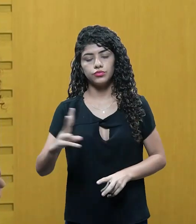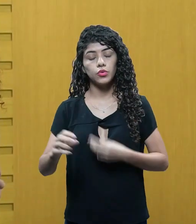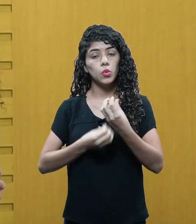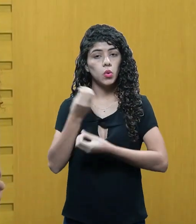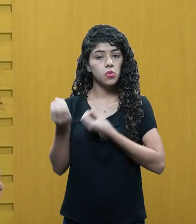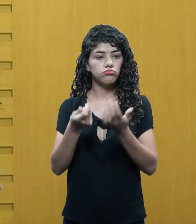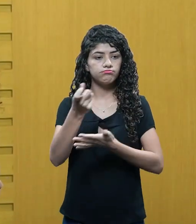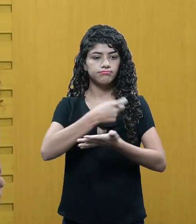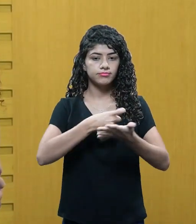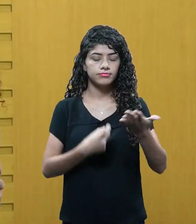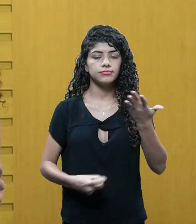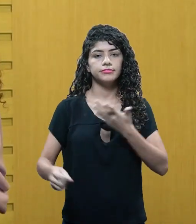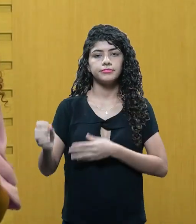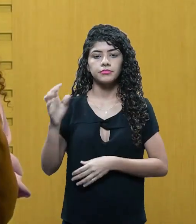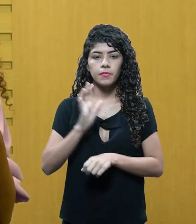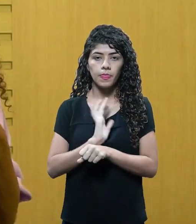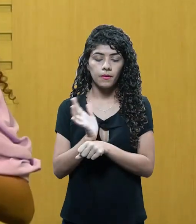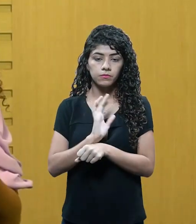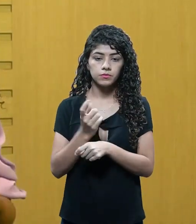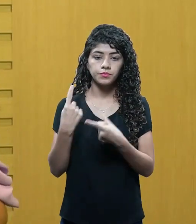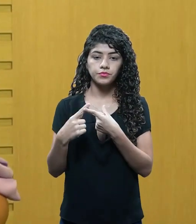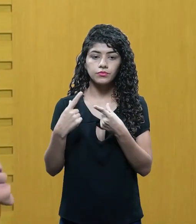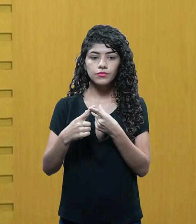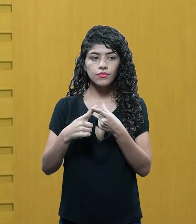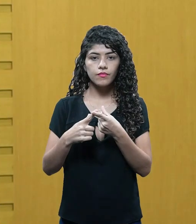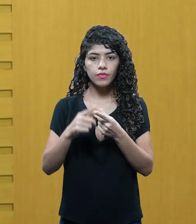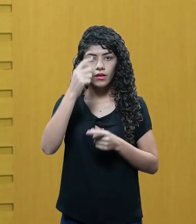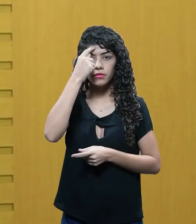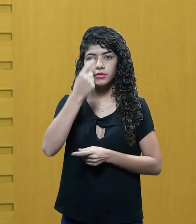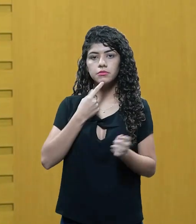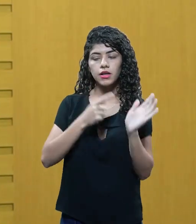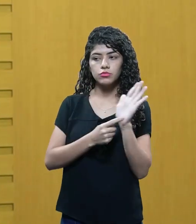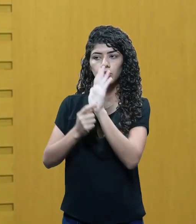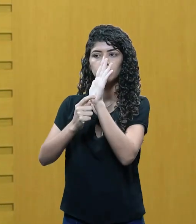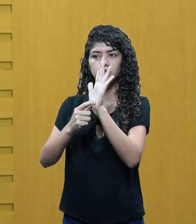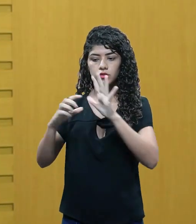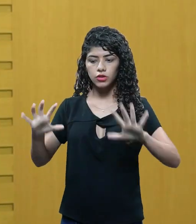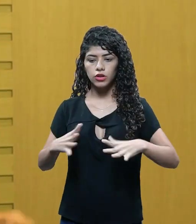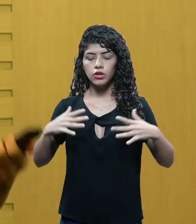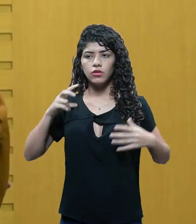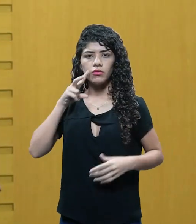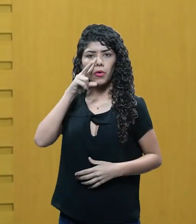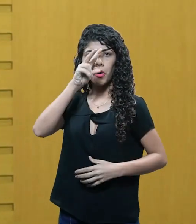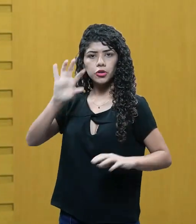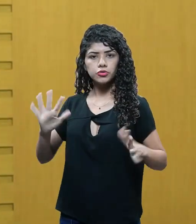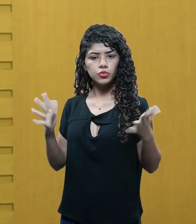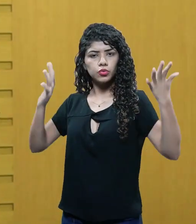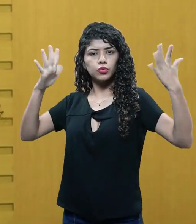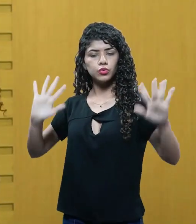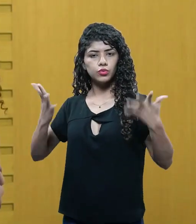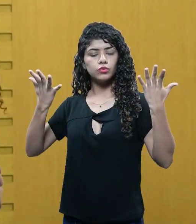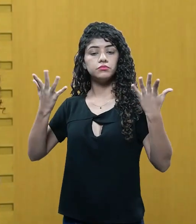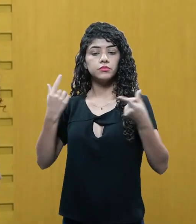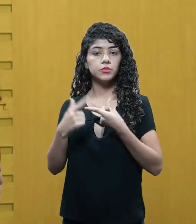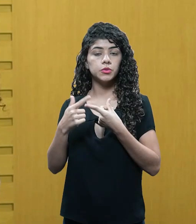para o roteiro do filme. Porque as cenas são vibrantes, porque nas rubricas, no